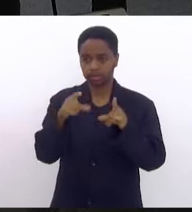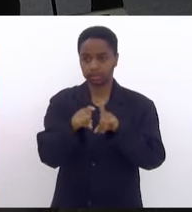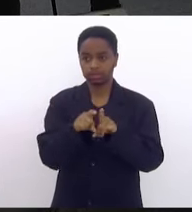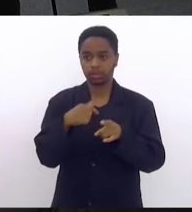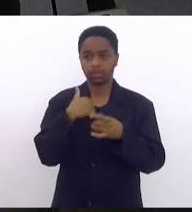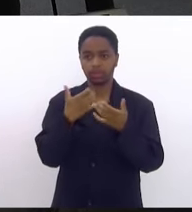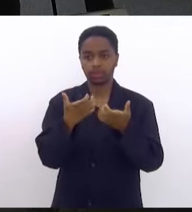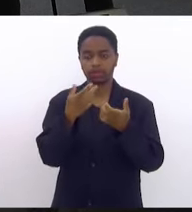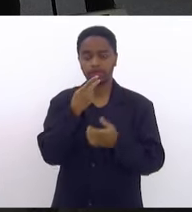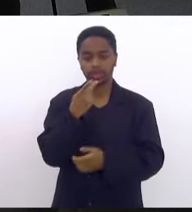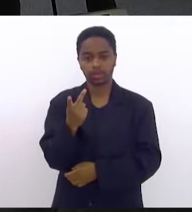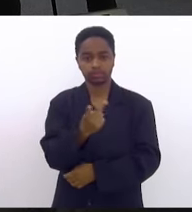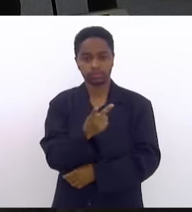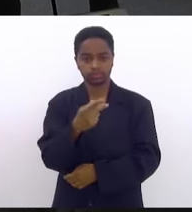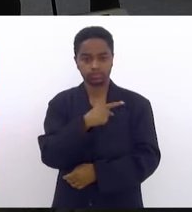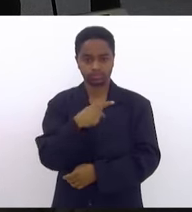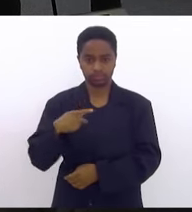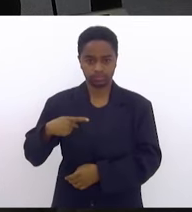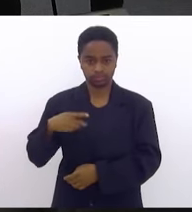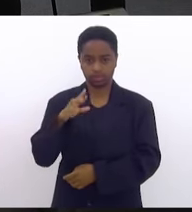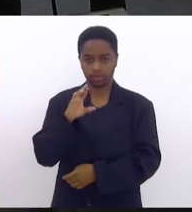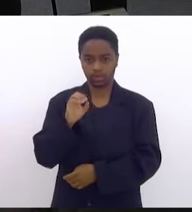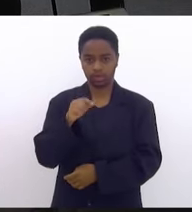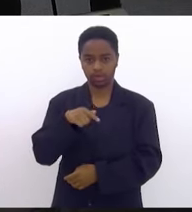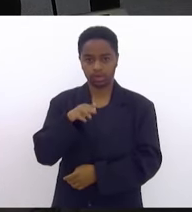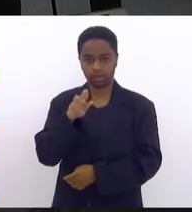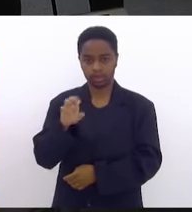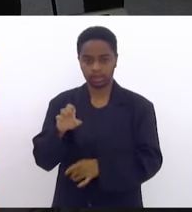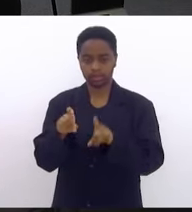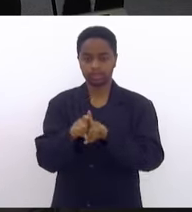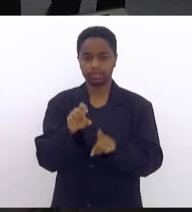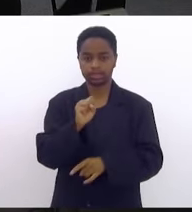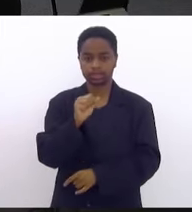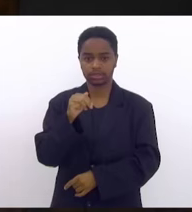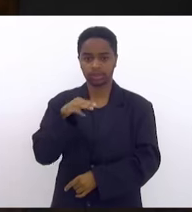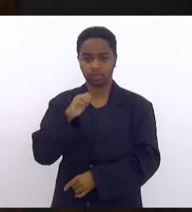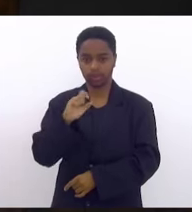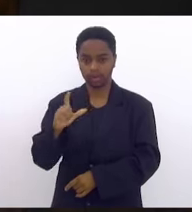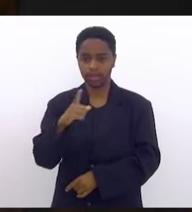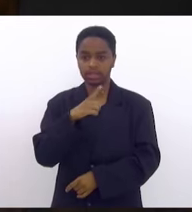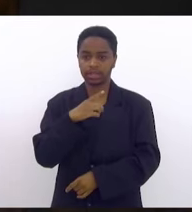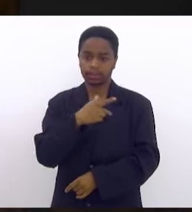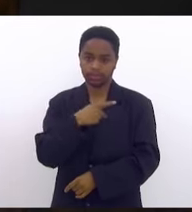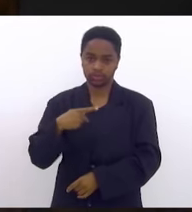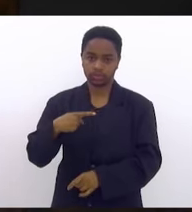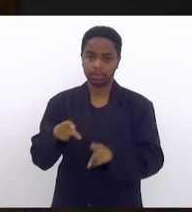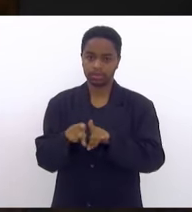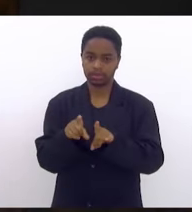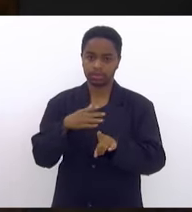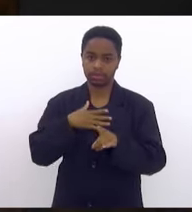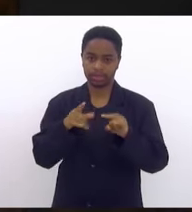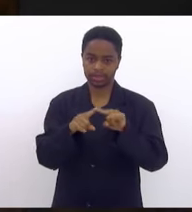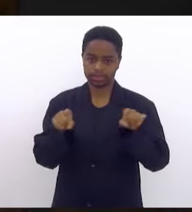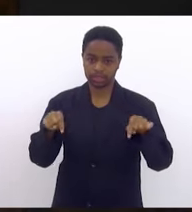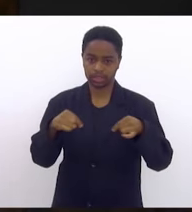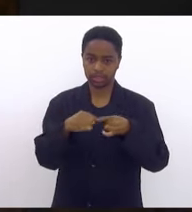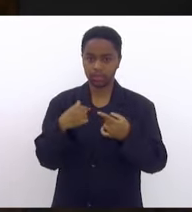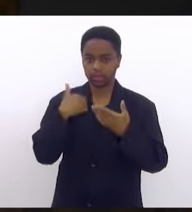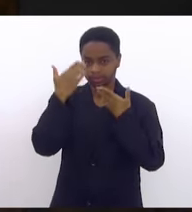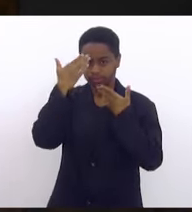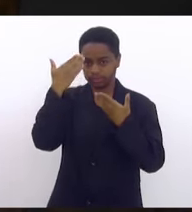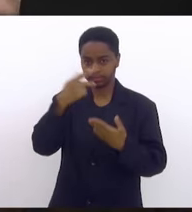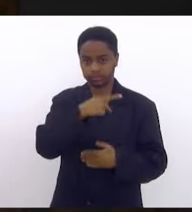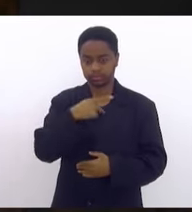falar para os dois pastores aqui, Pastor Roque, Pastor Samuel, que eu também tenho um pastor no meu gabinete. Queria agradecer aqui o